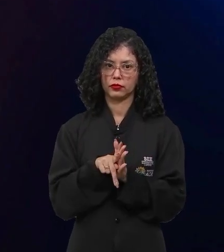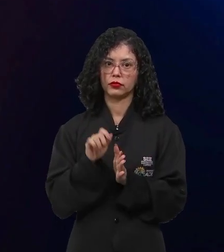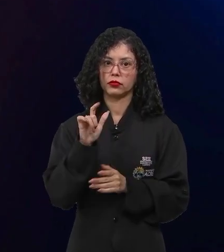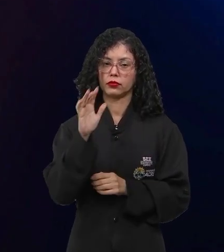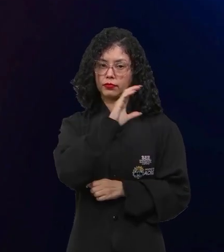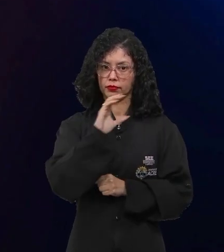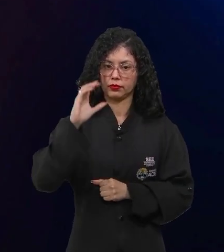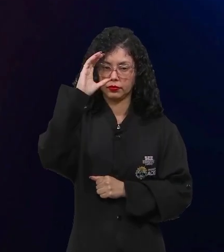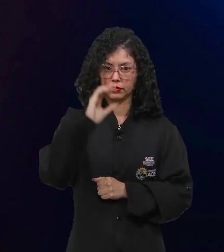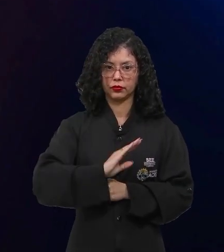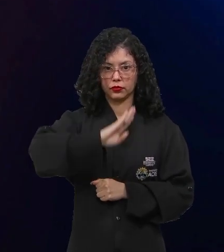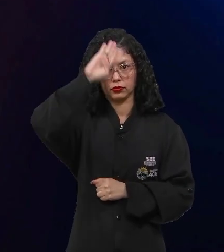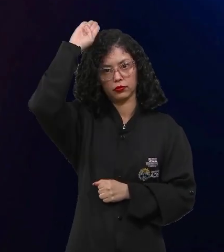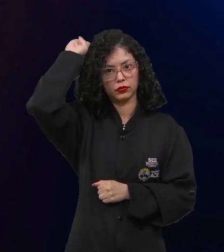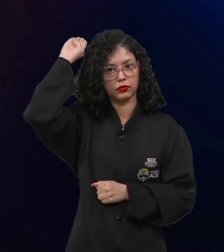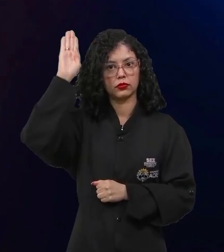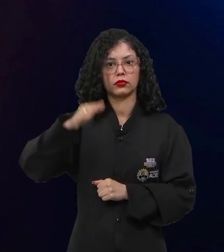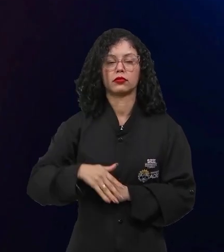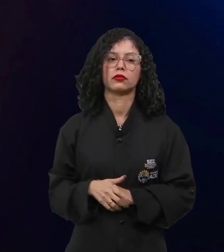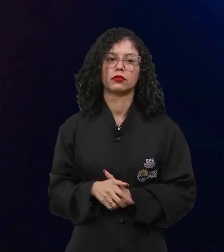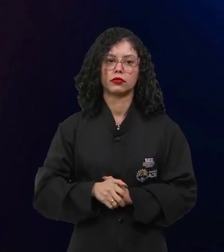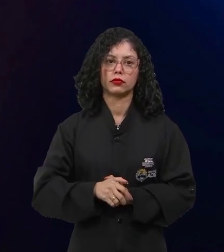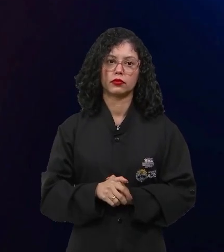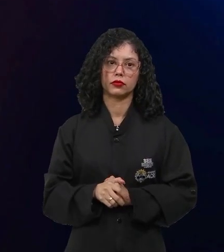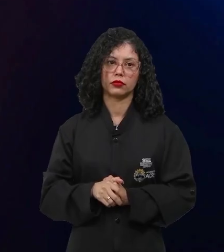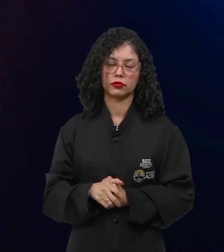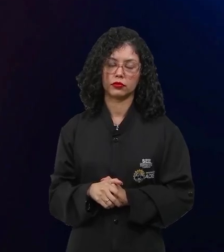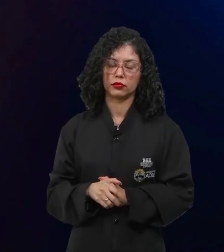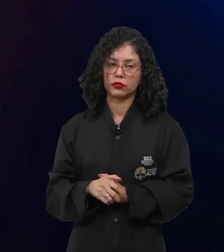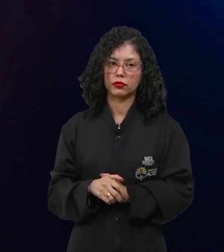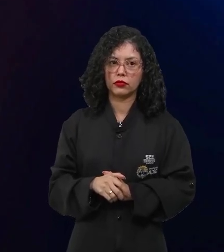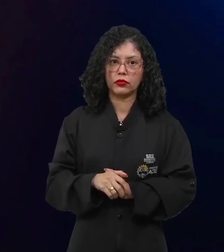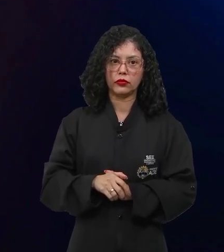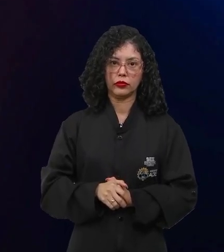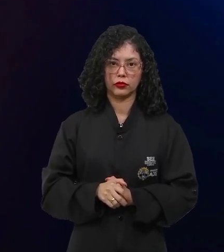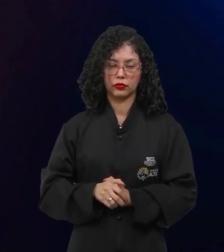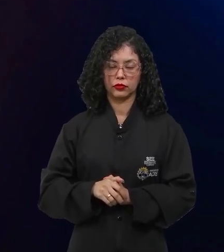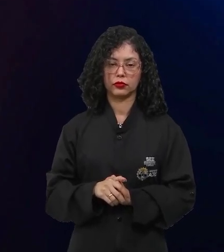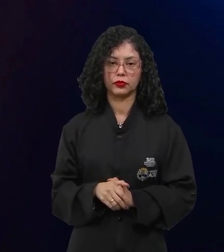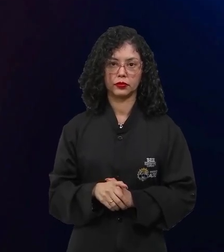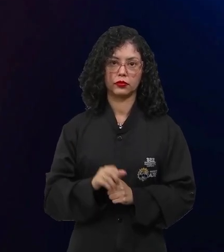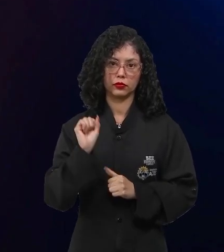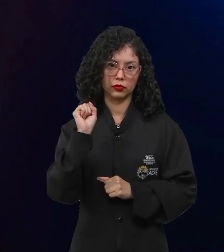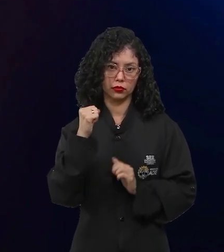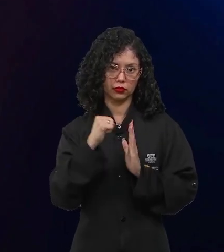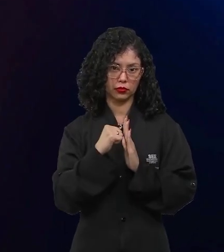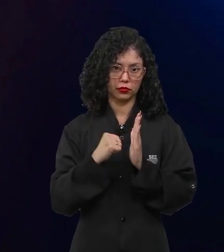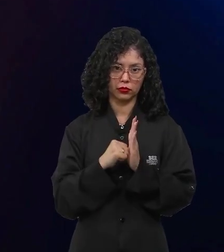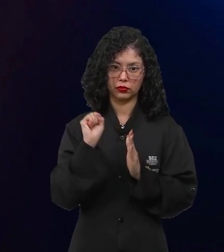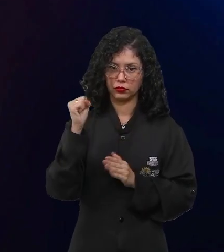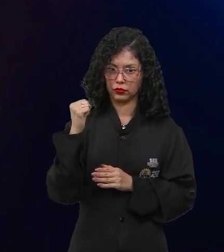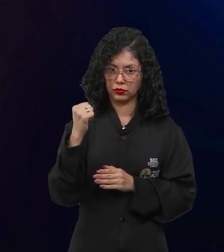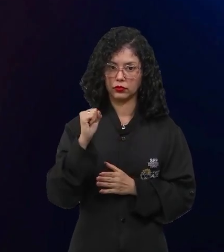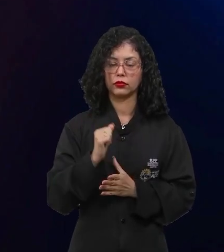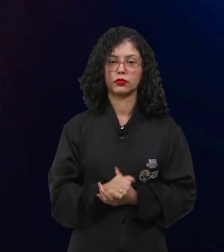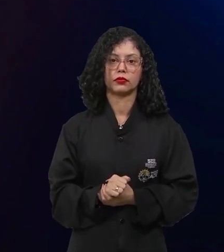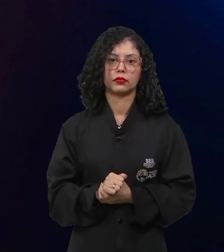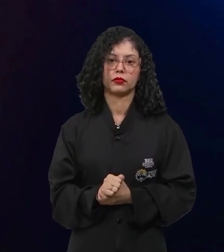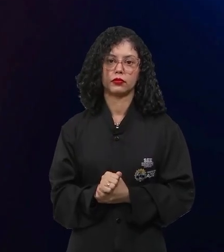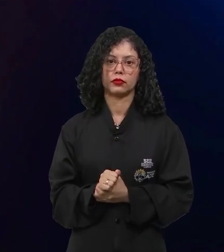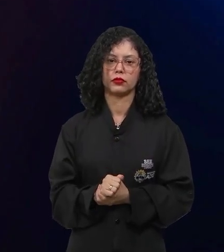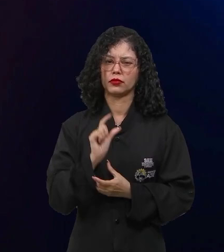liturgia católica romana. Lá no século VIII, né, já teve aí